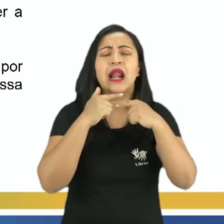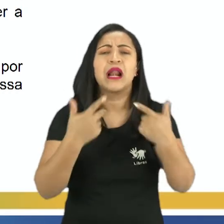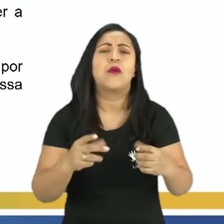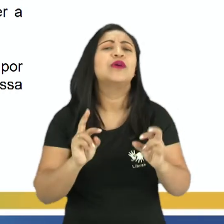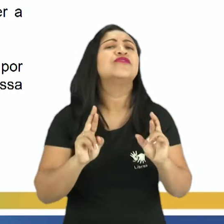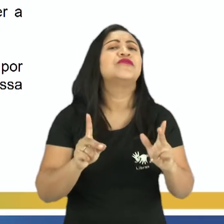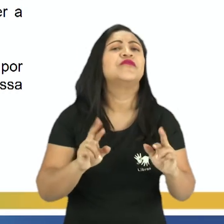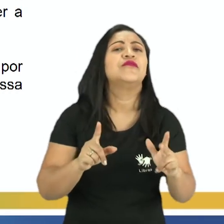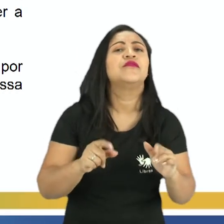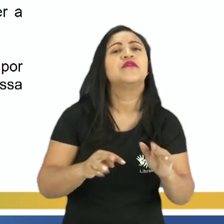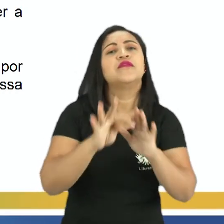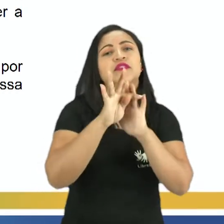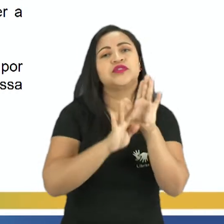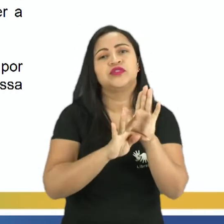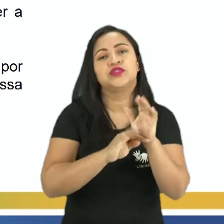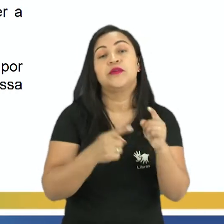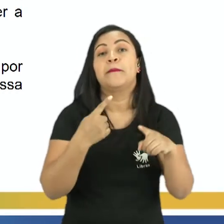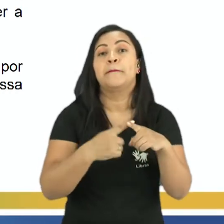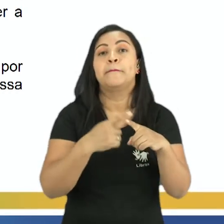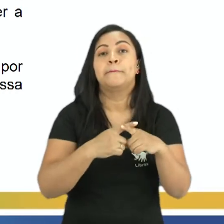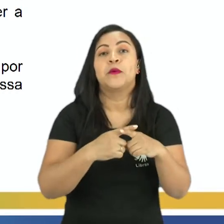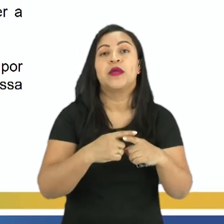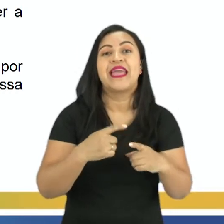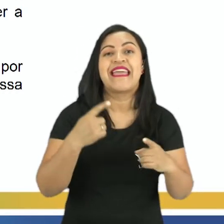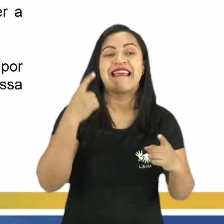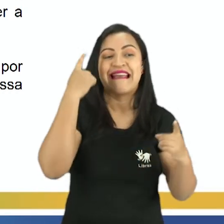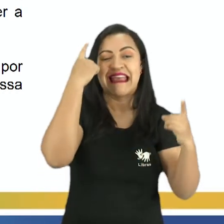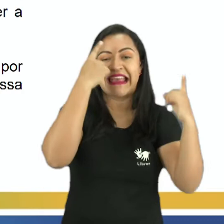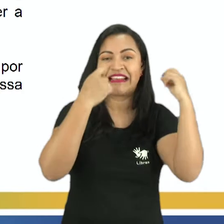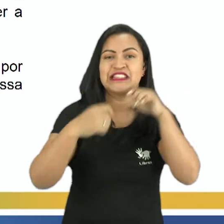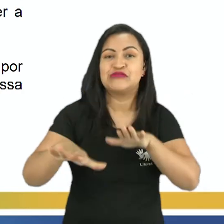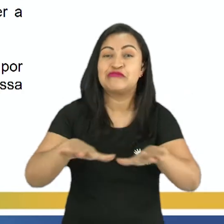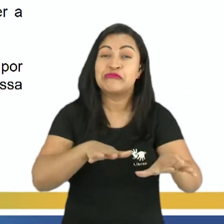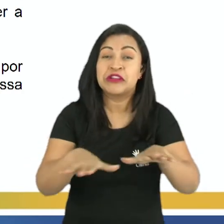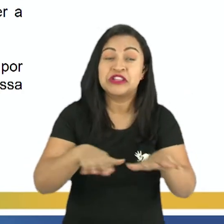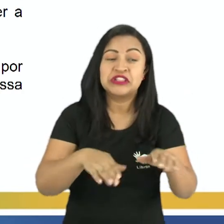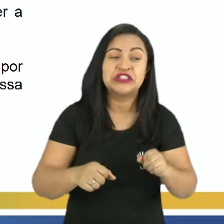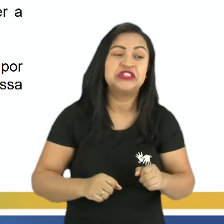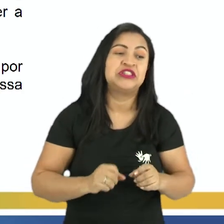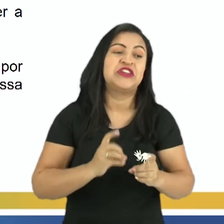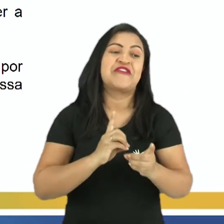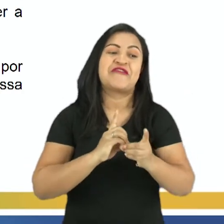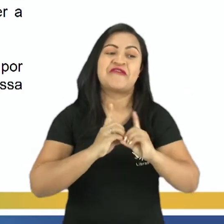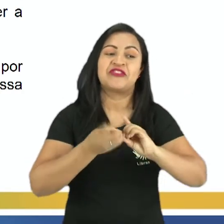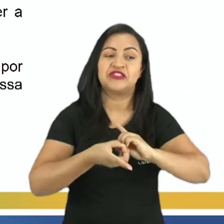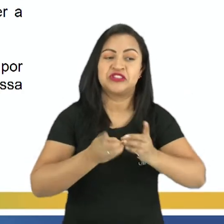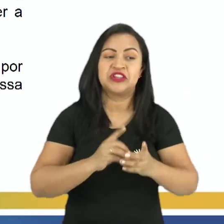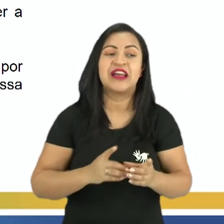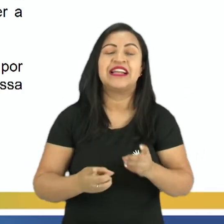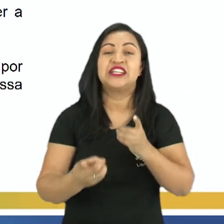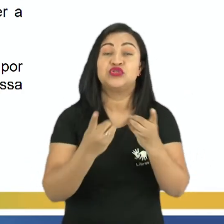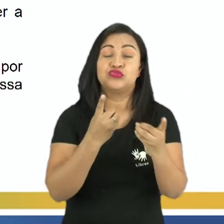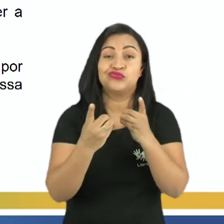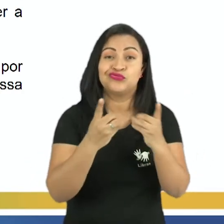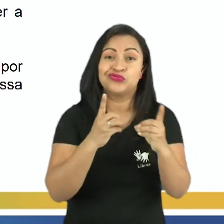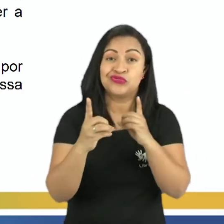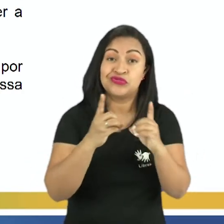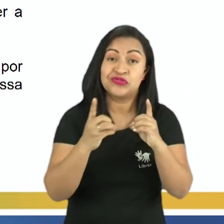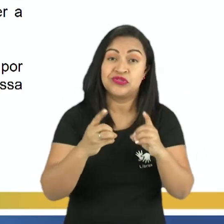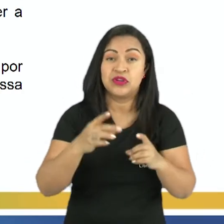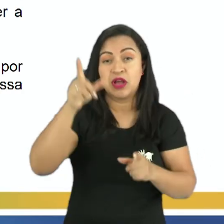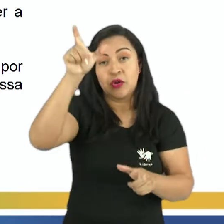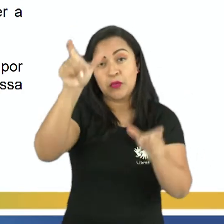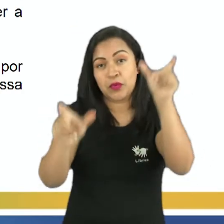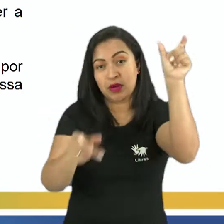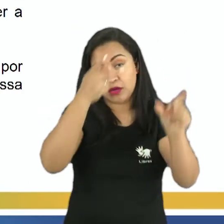Maria é expressiva, dinâmica, dialógica, ou seja, existe um diálogo entre os personagens,